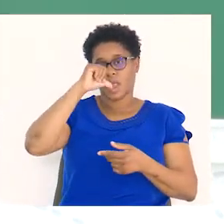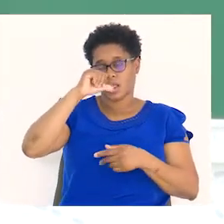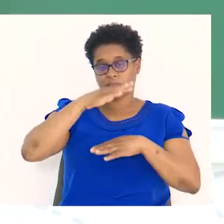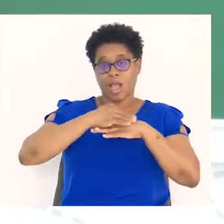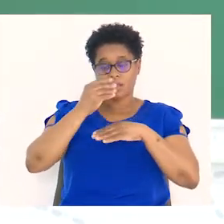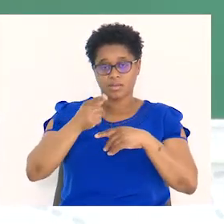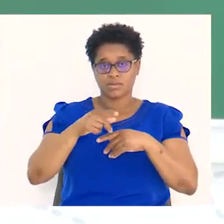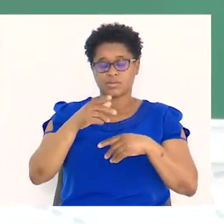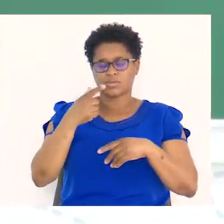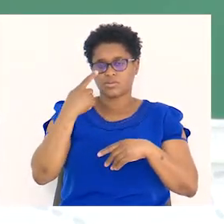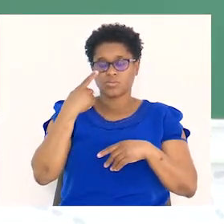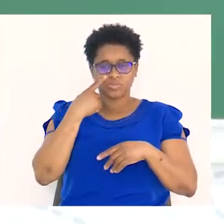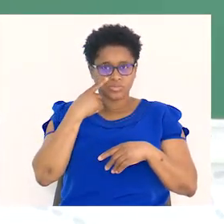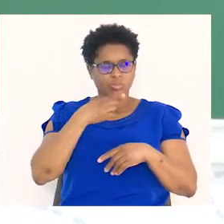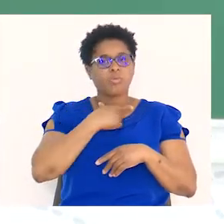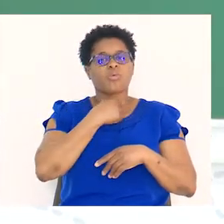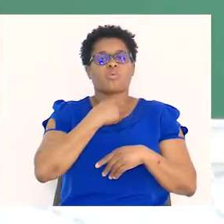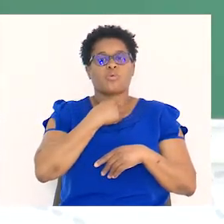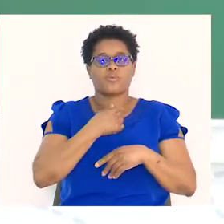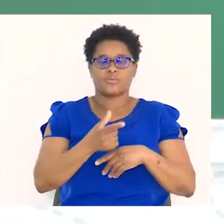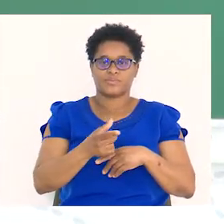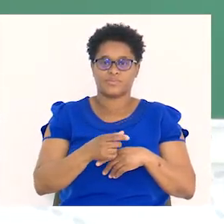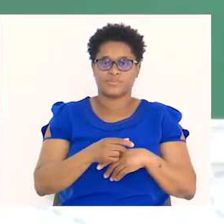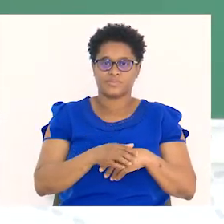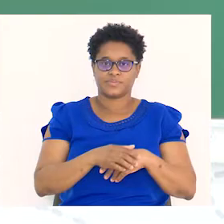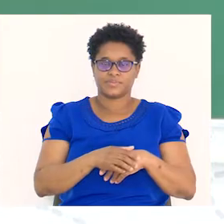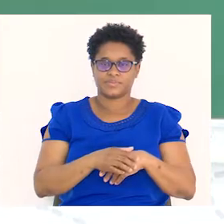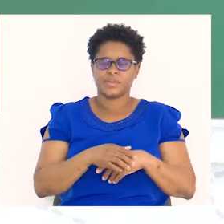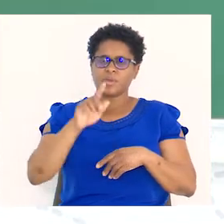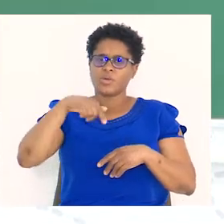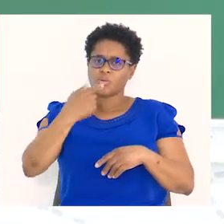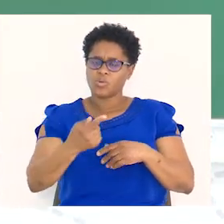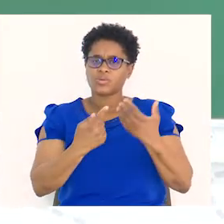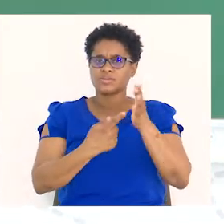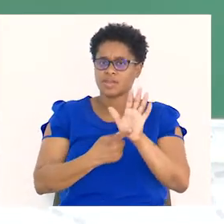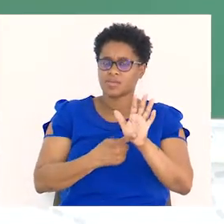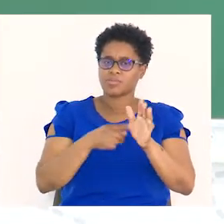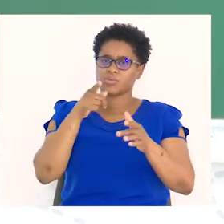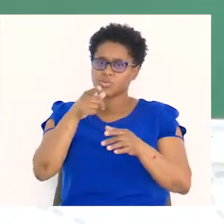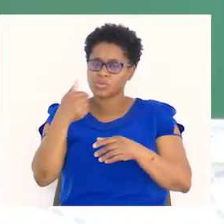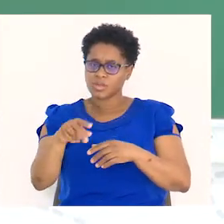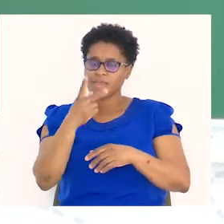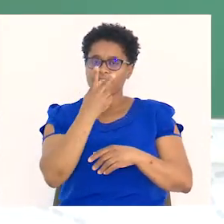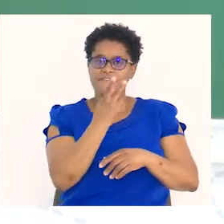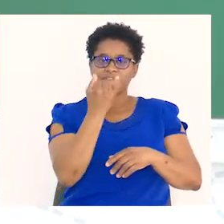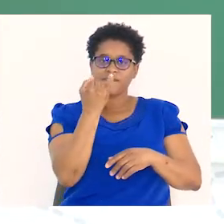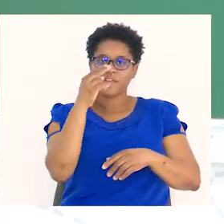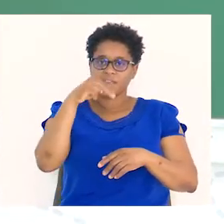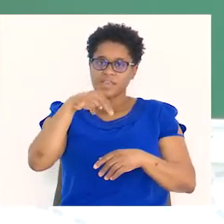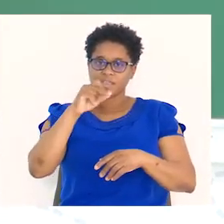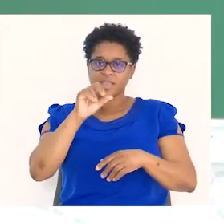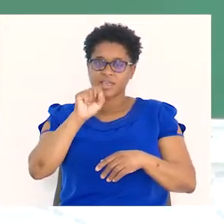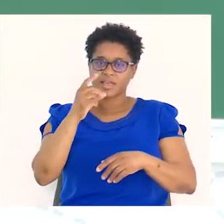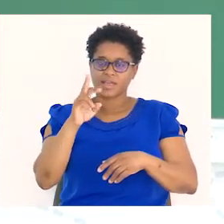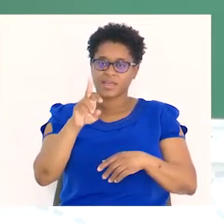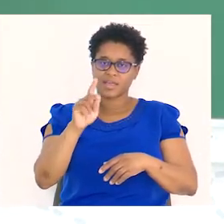sentido de aquilo que é bebida alcoólica, ou mais conhecido por grog. Ok? Outro